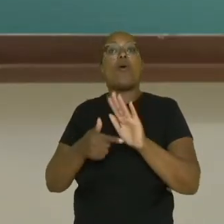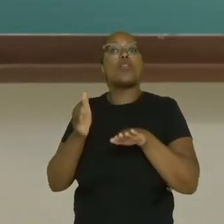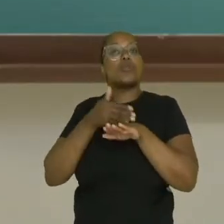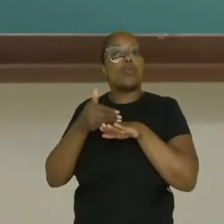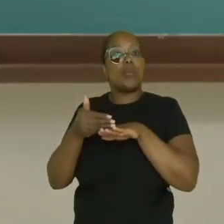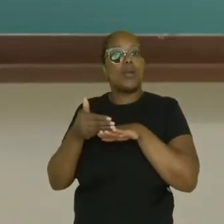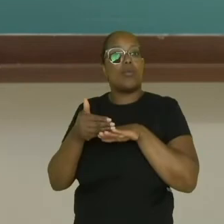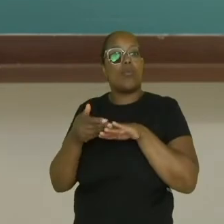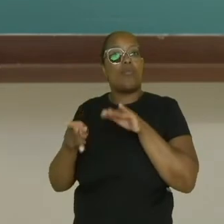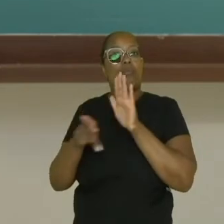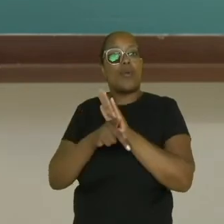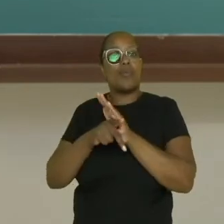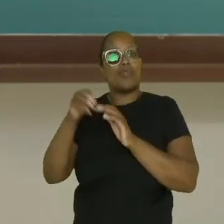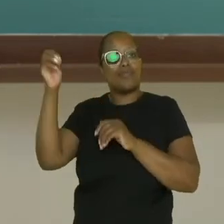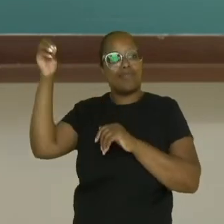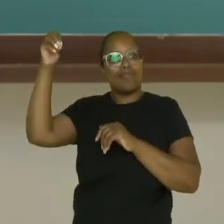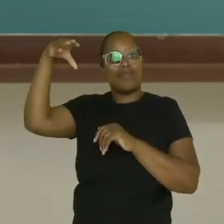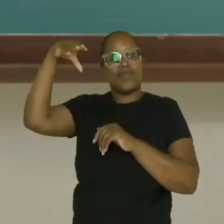da luz.